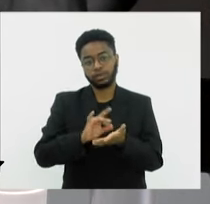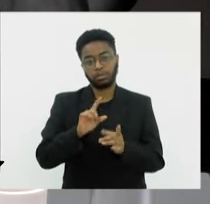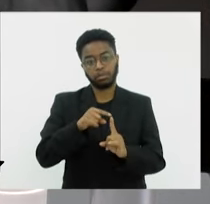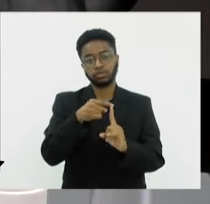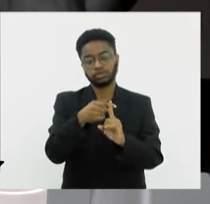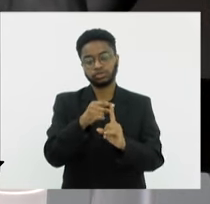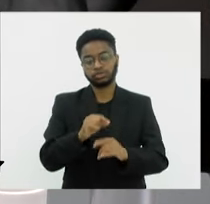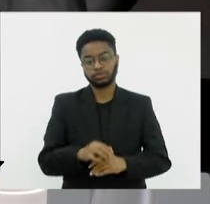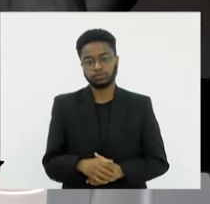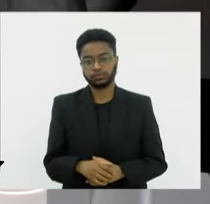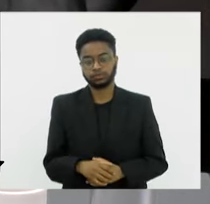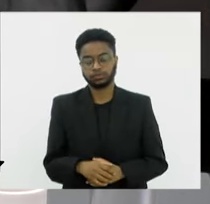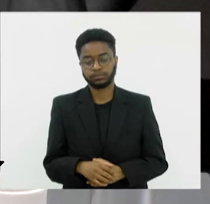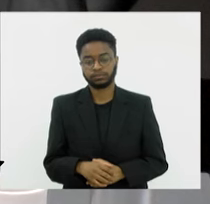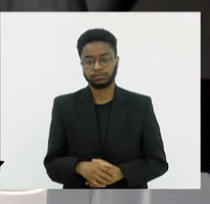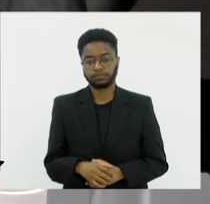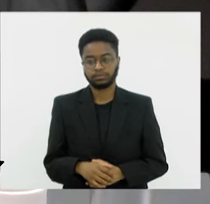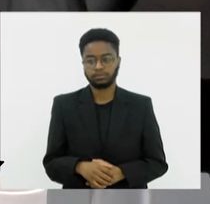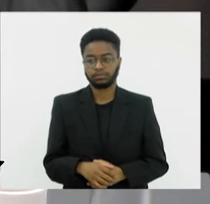positivo.